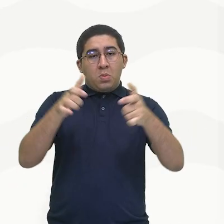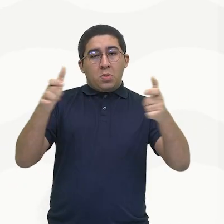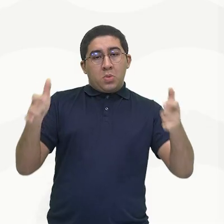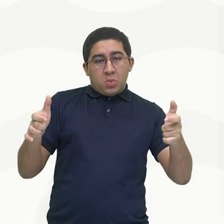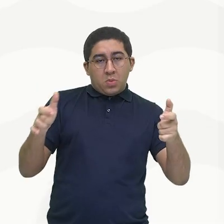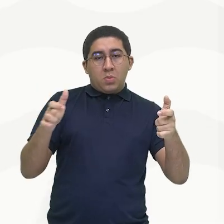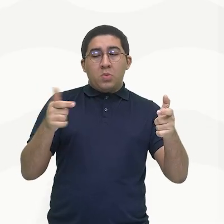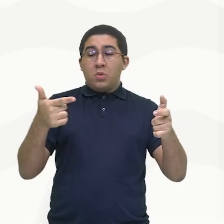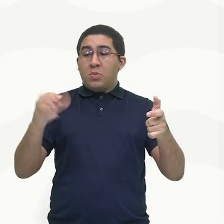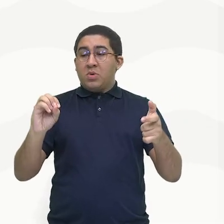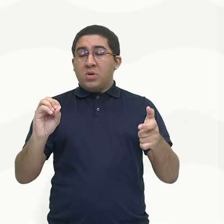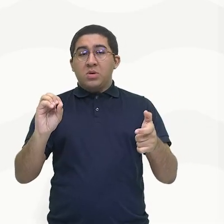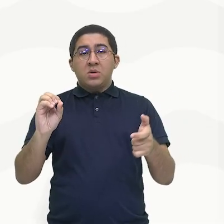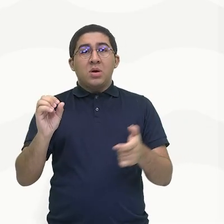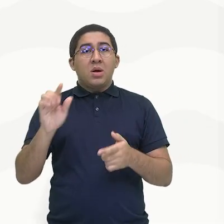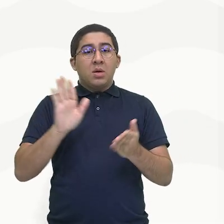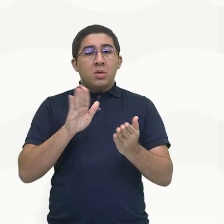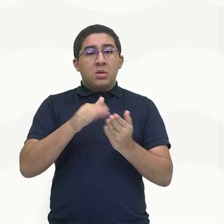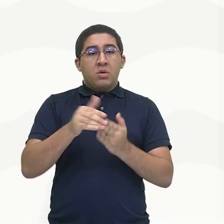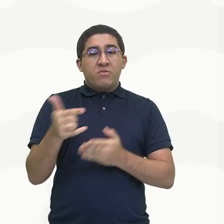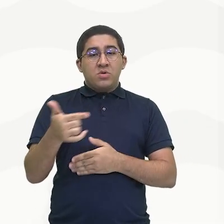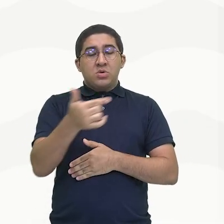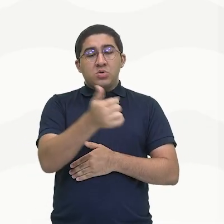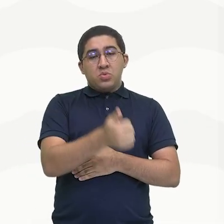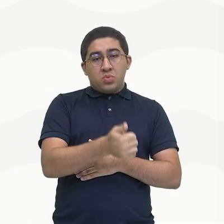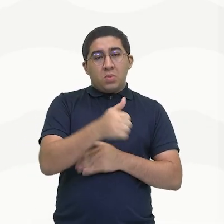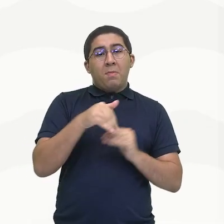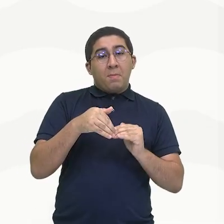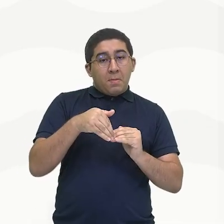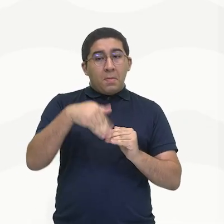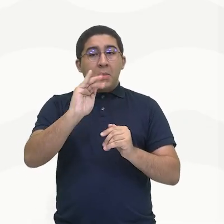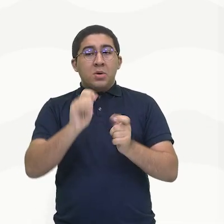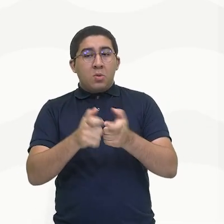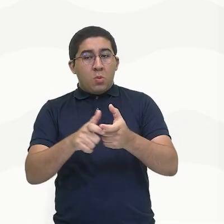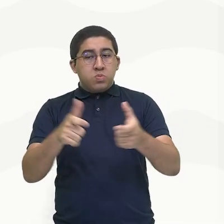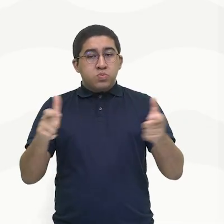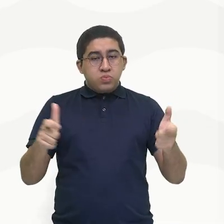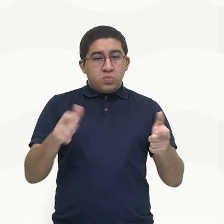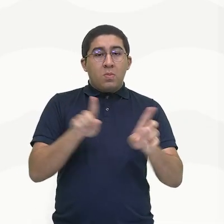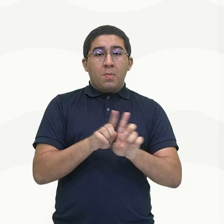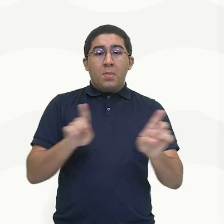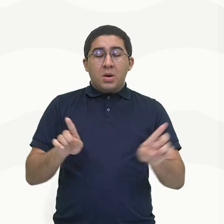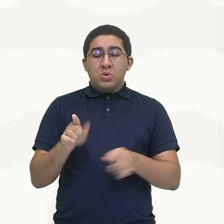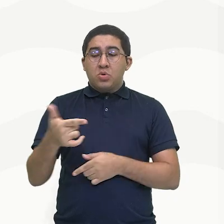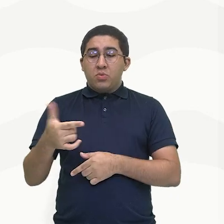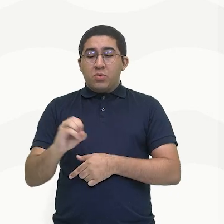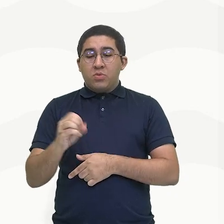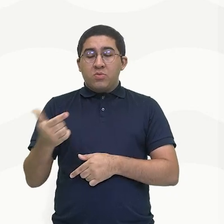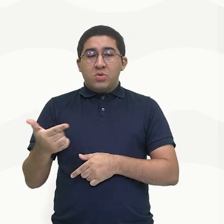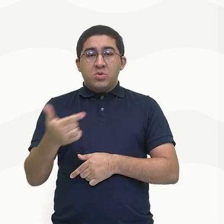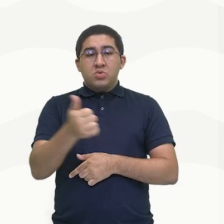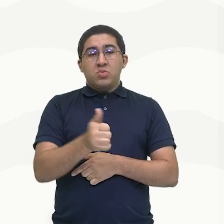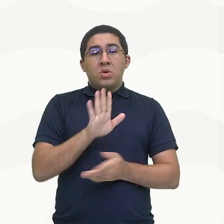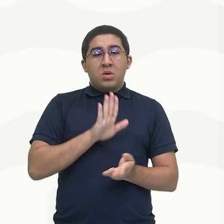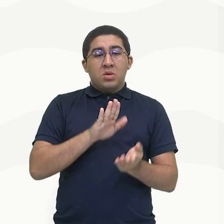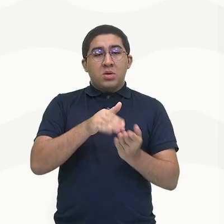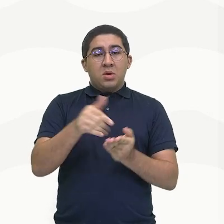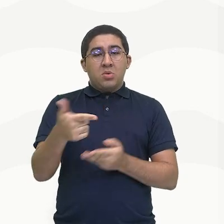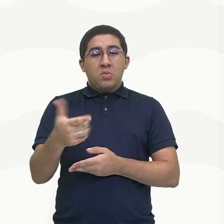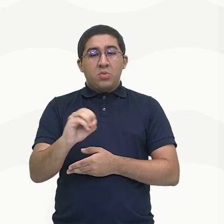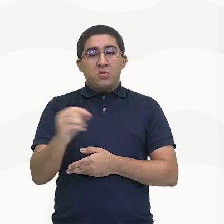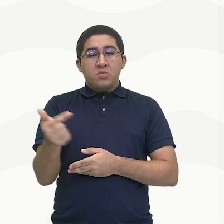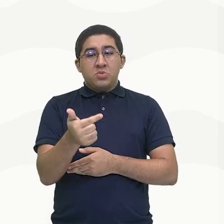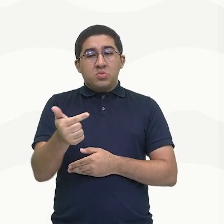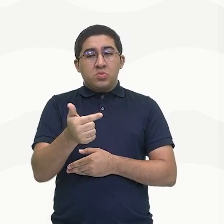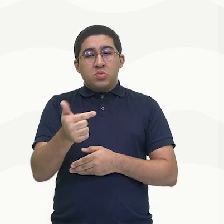para 2021, aí já aumenta mais ainda. E de 2021 para 2022 tem uma